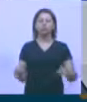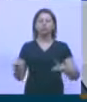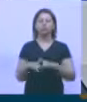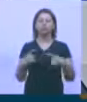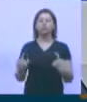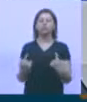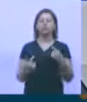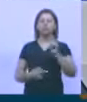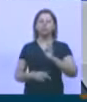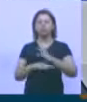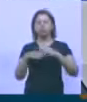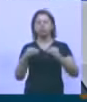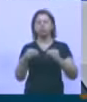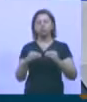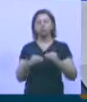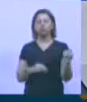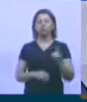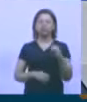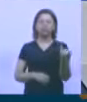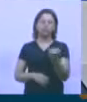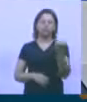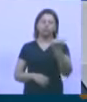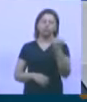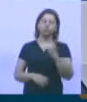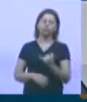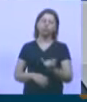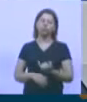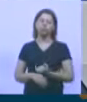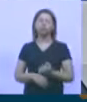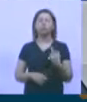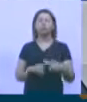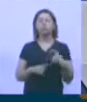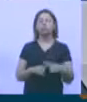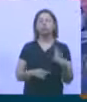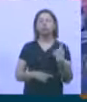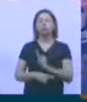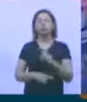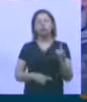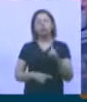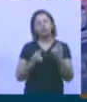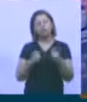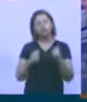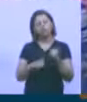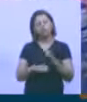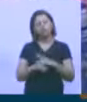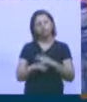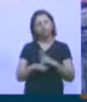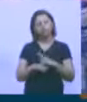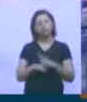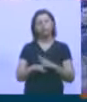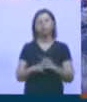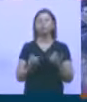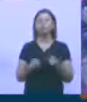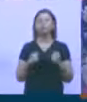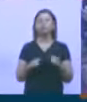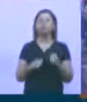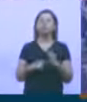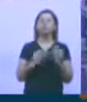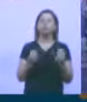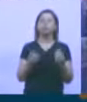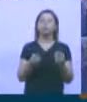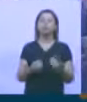é a cura menos importante, aquela que nós menos precisamos. And therefore I never speak or give a talk